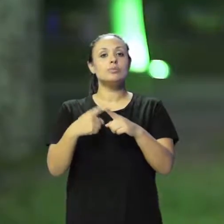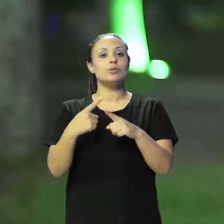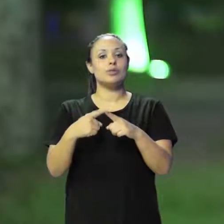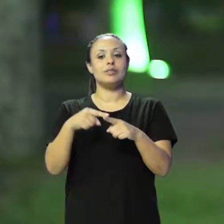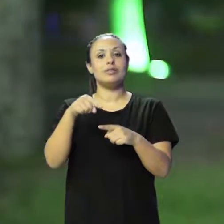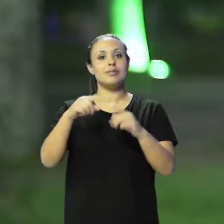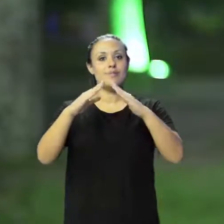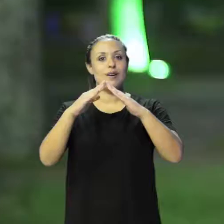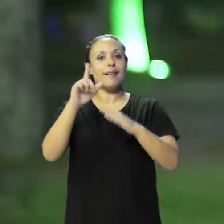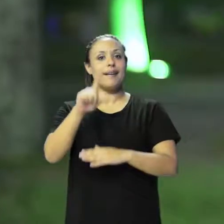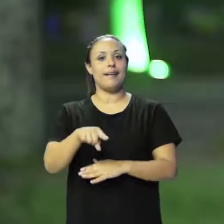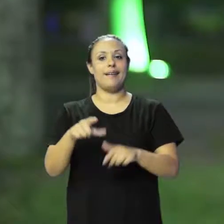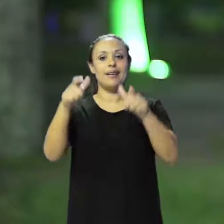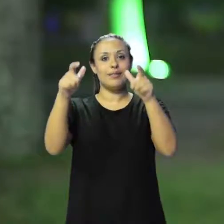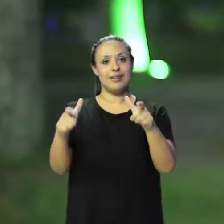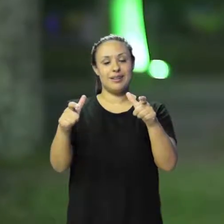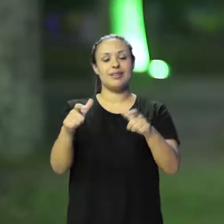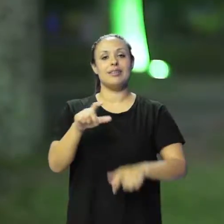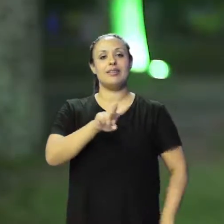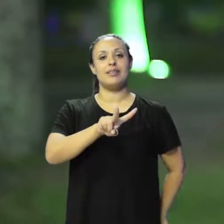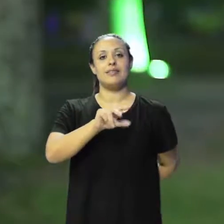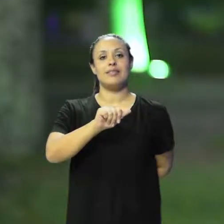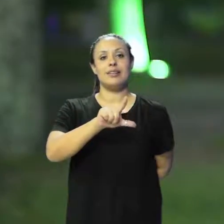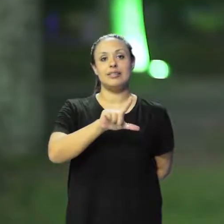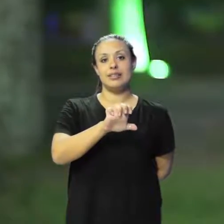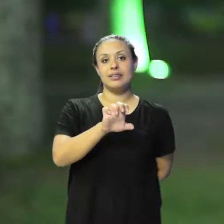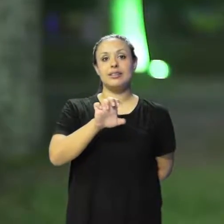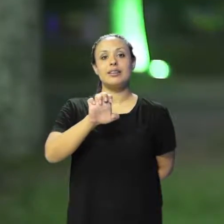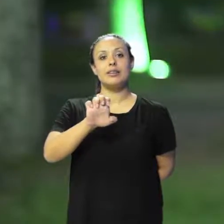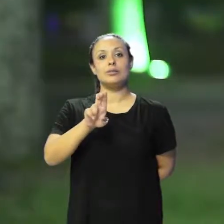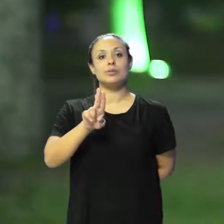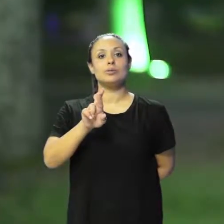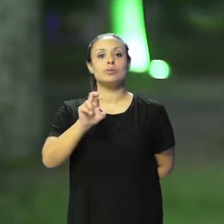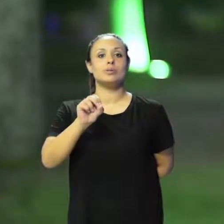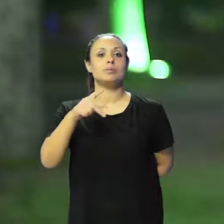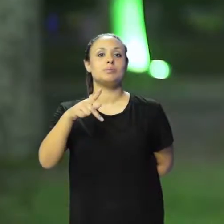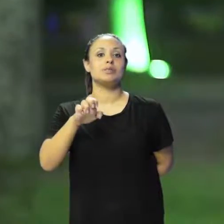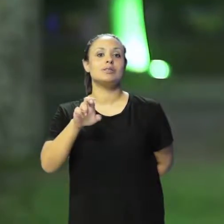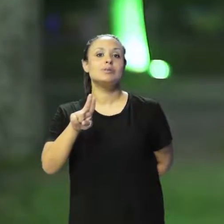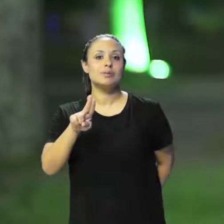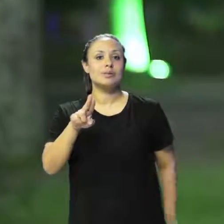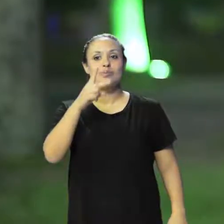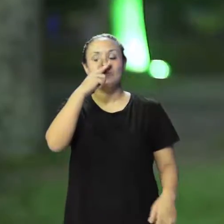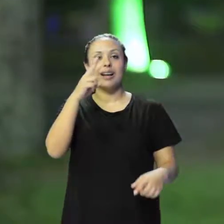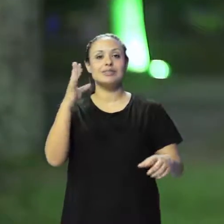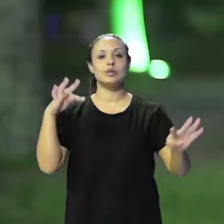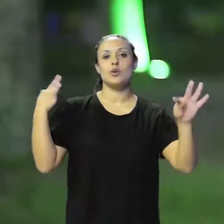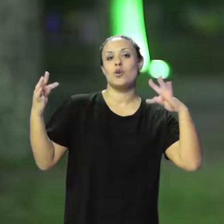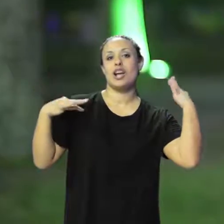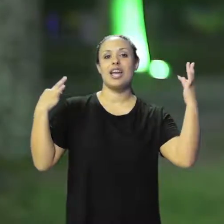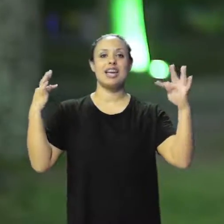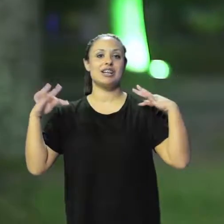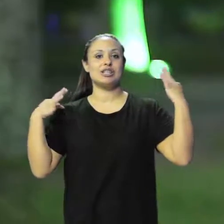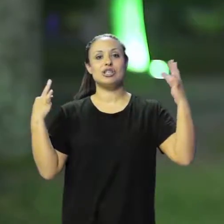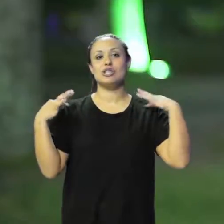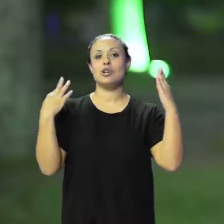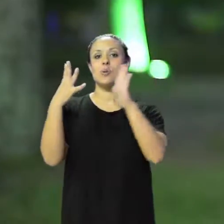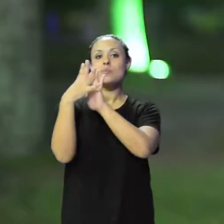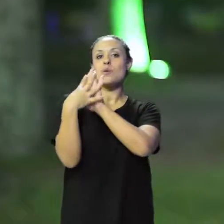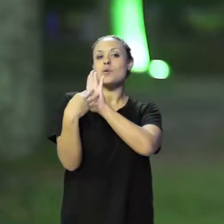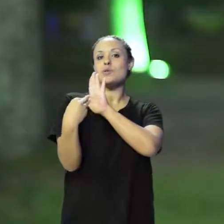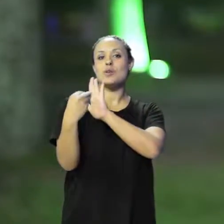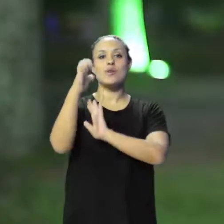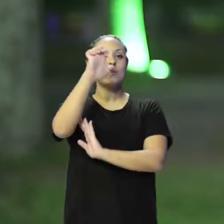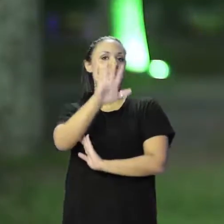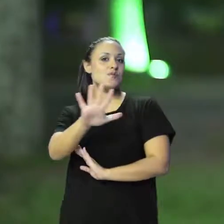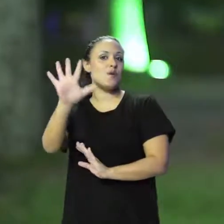num vale que é chamado Vale Europeu, que é conhecido nacionalmente como um lugar turístico do Vale Europeu,